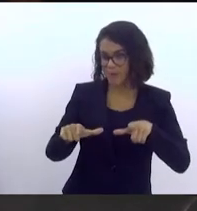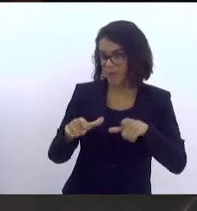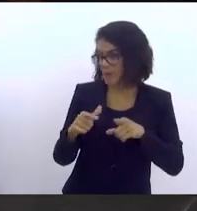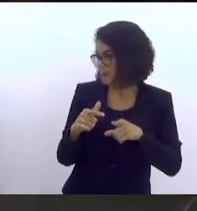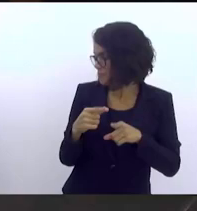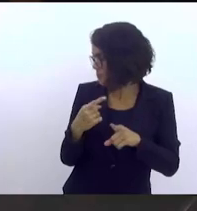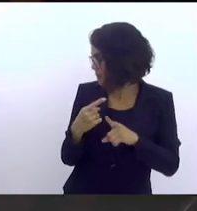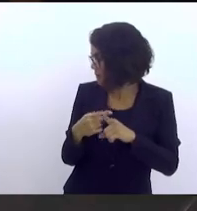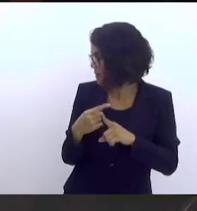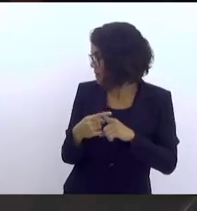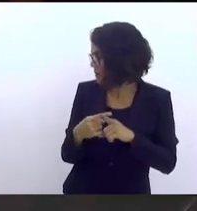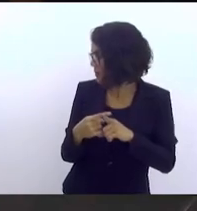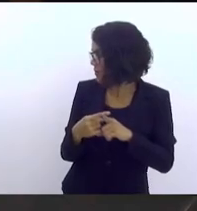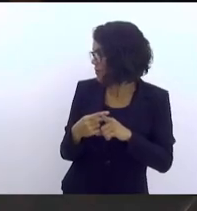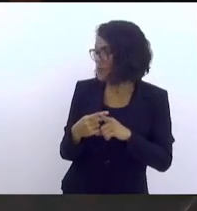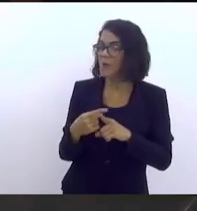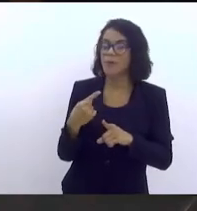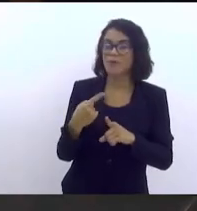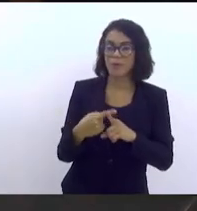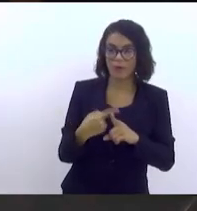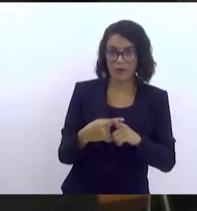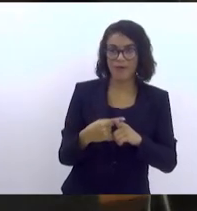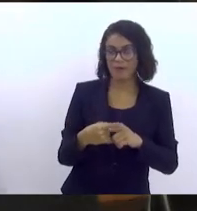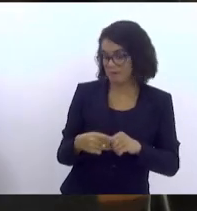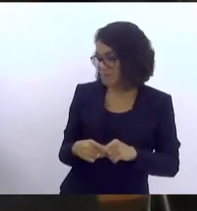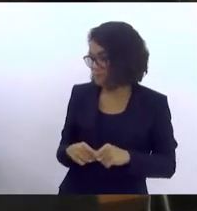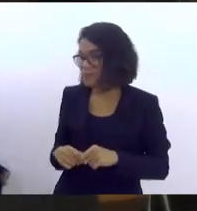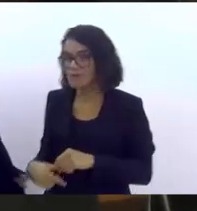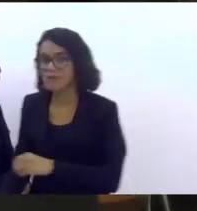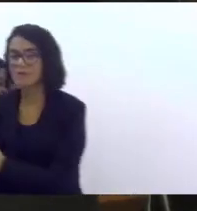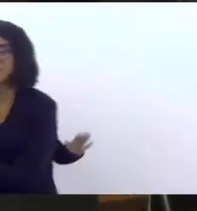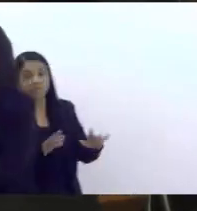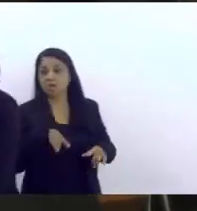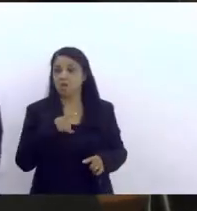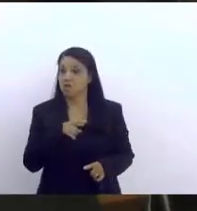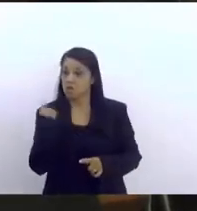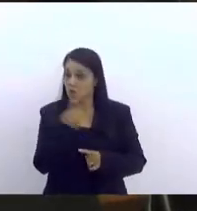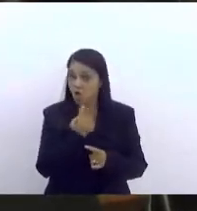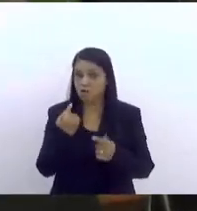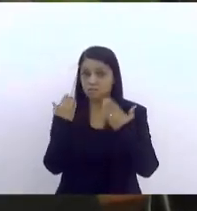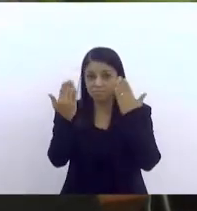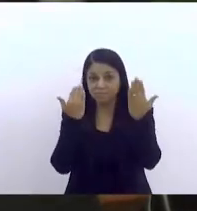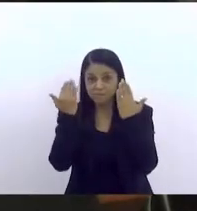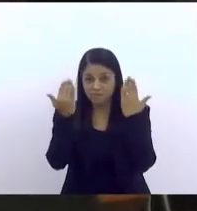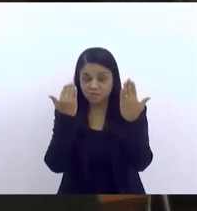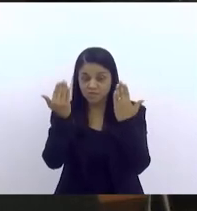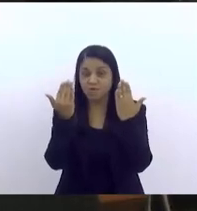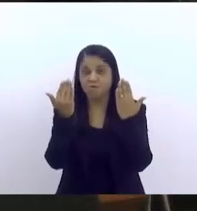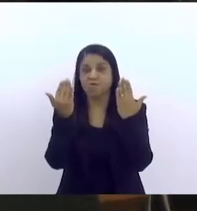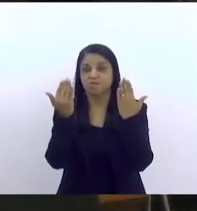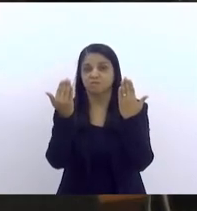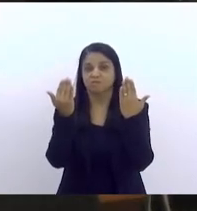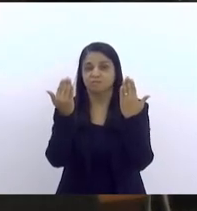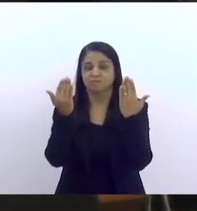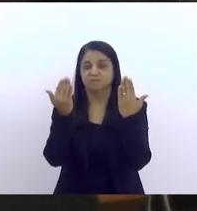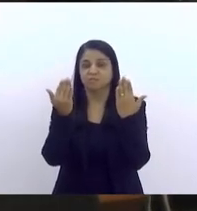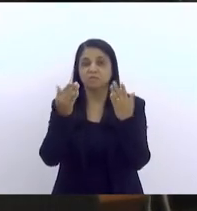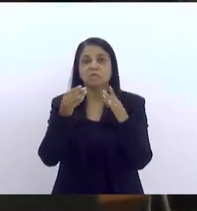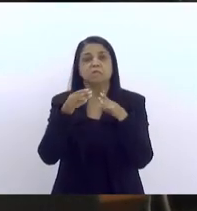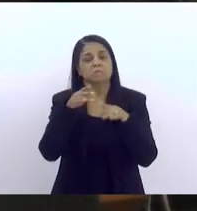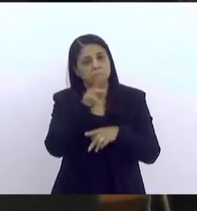os diagnósticos provém do campo médico e nós psicólogos né E mesmo